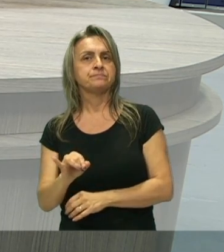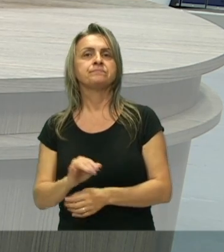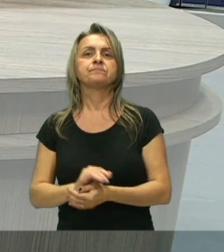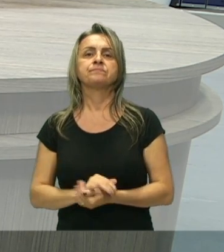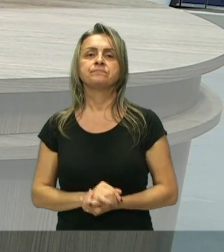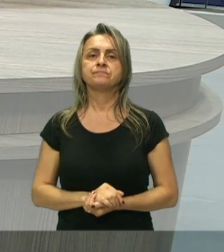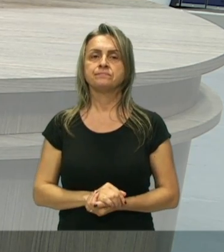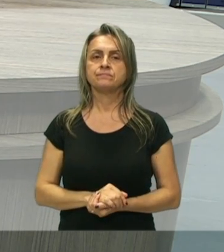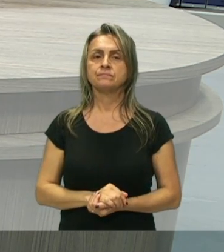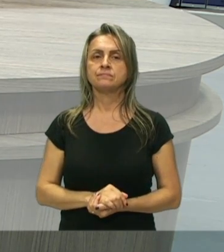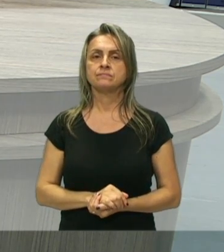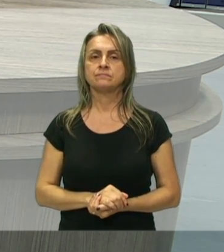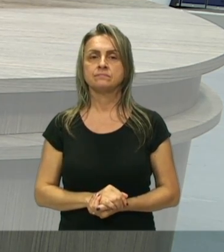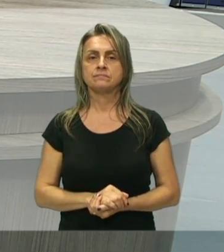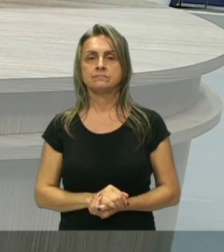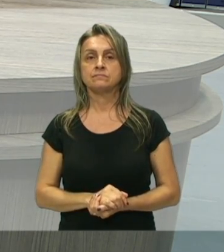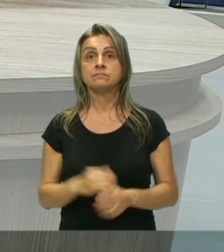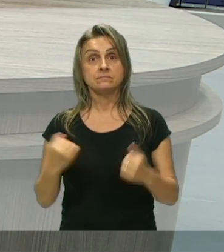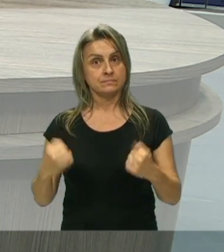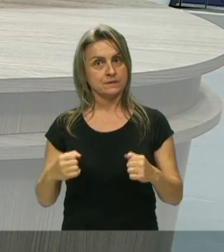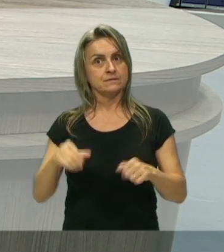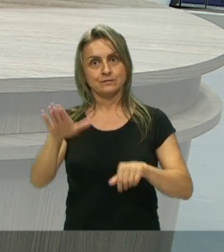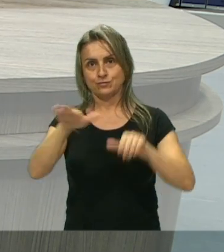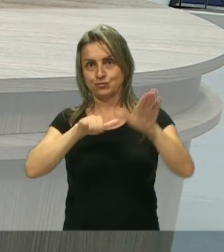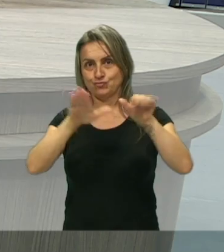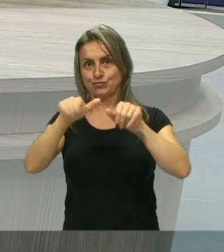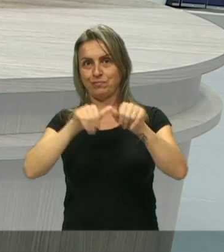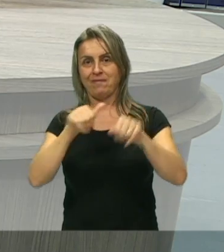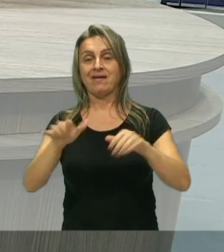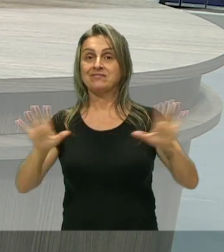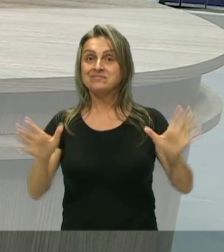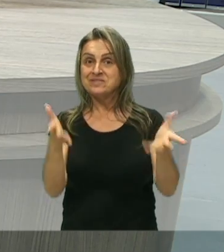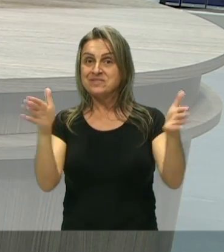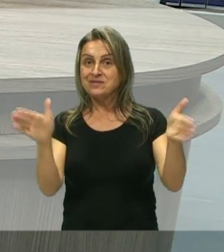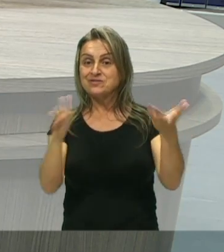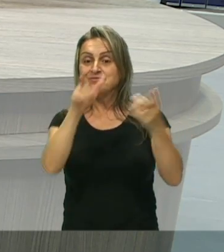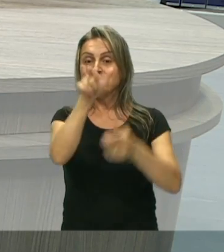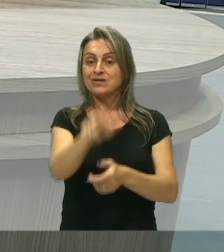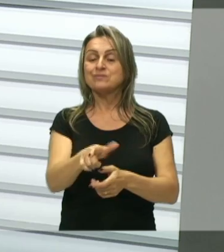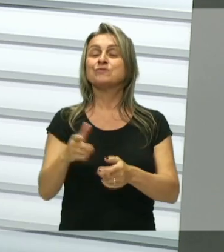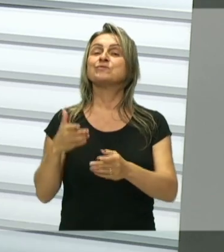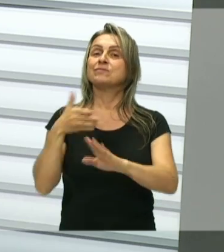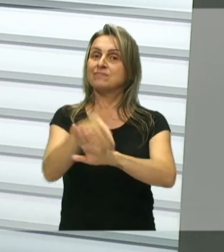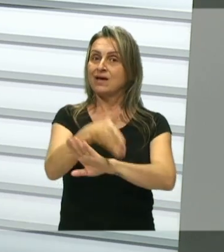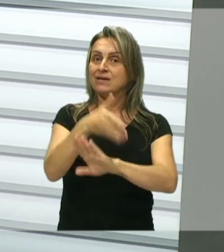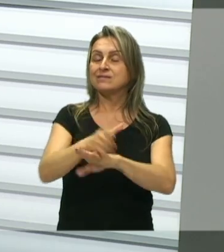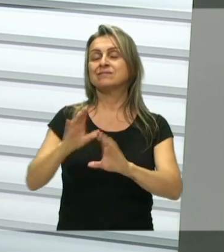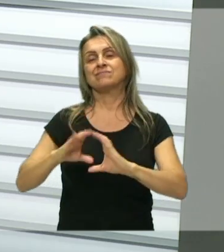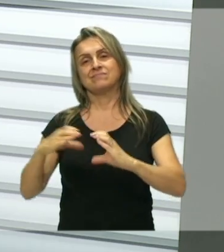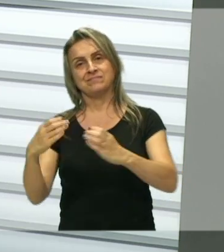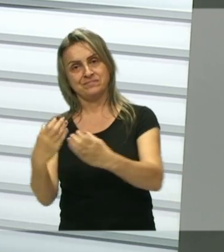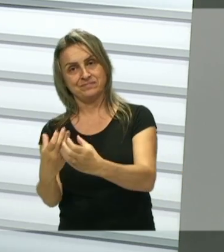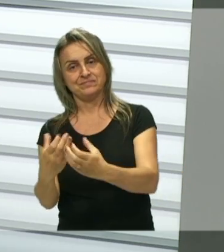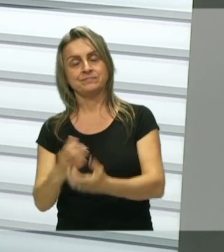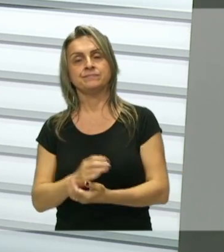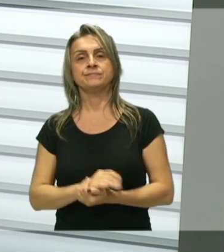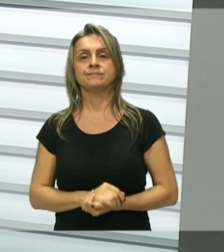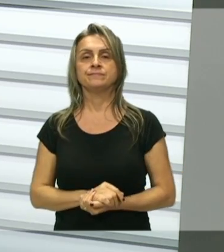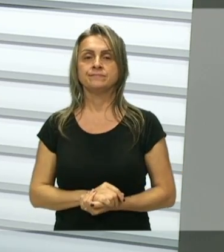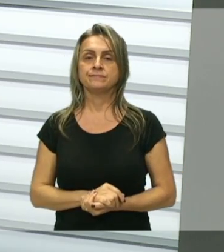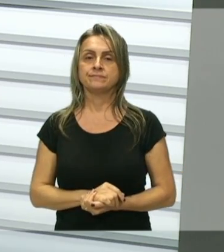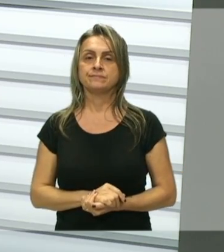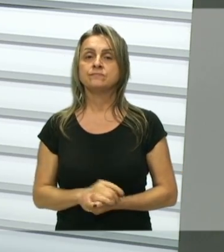o isso aí, tem que convidar as pessoas a participarem. Tem que convidar as pessoas. O importante